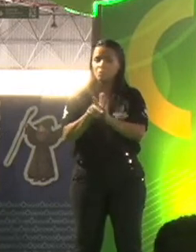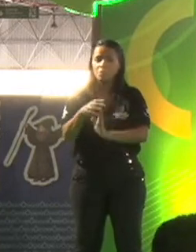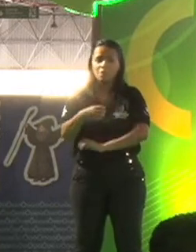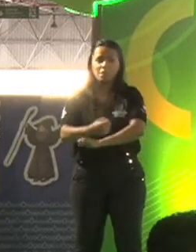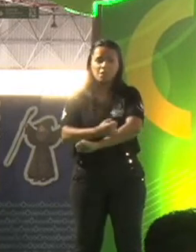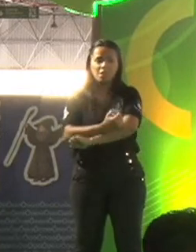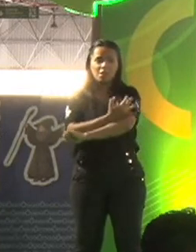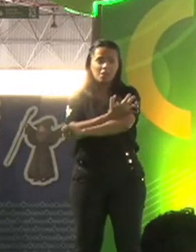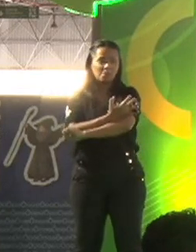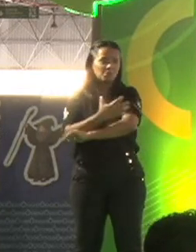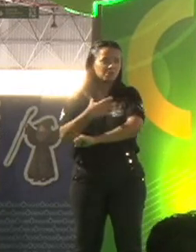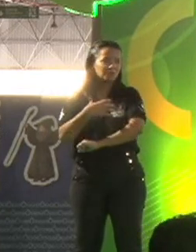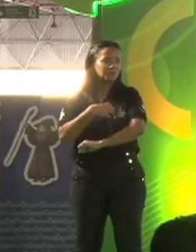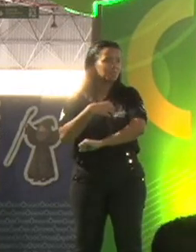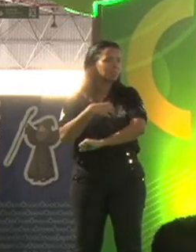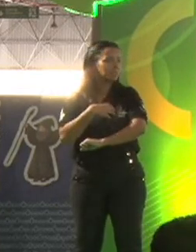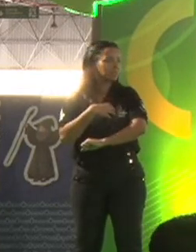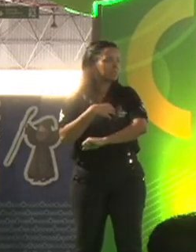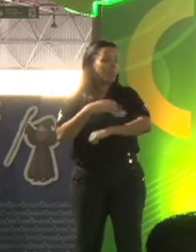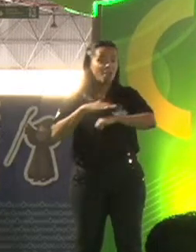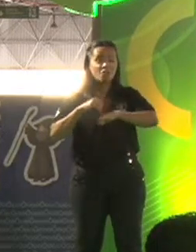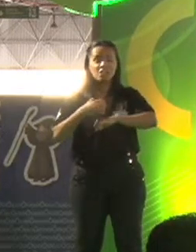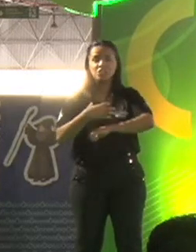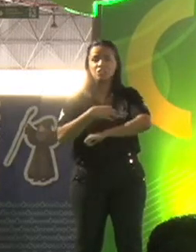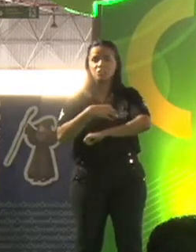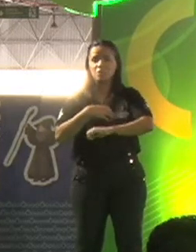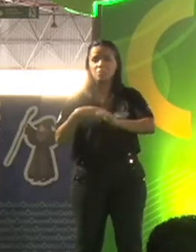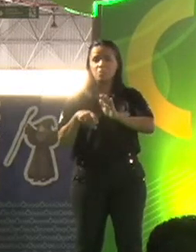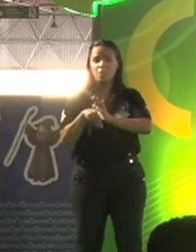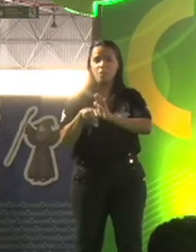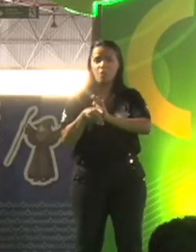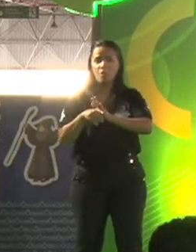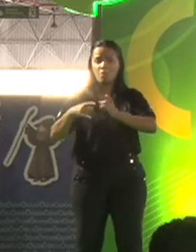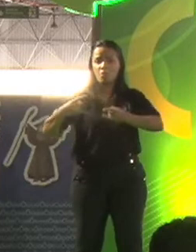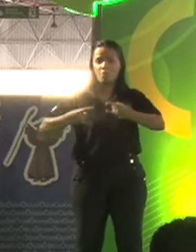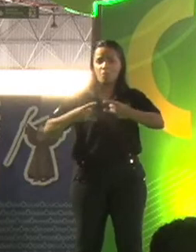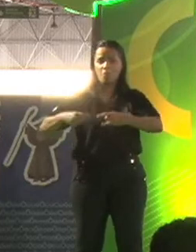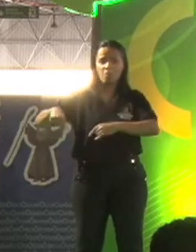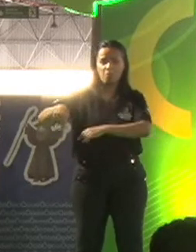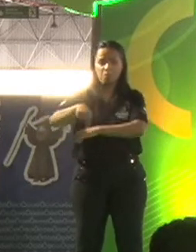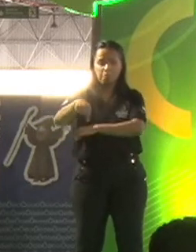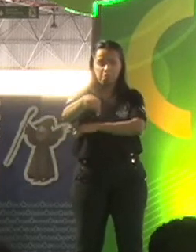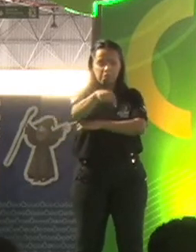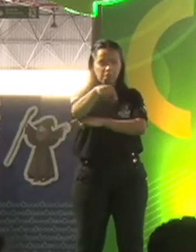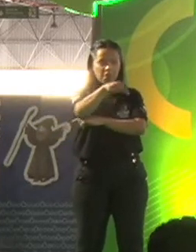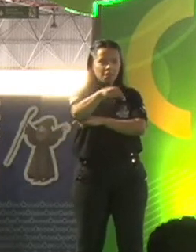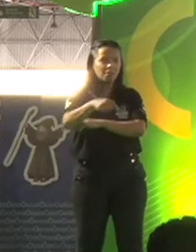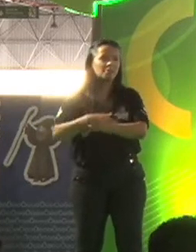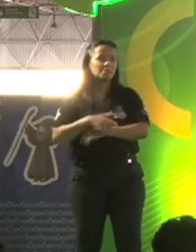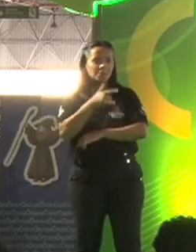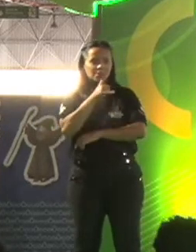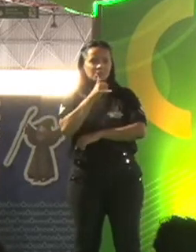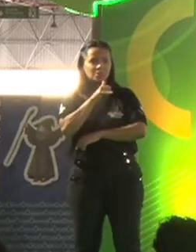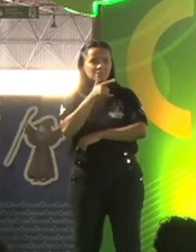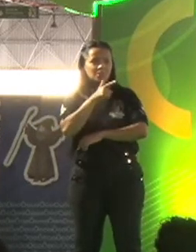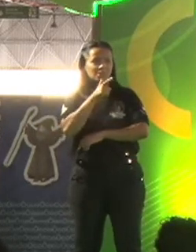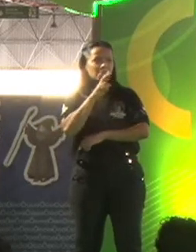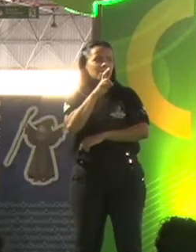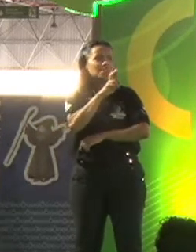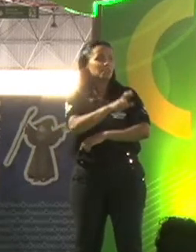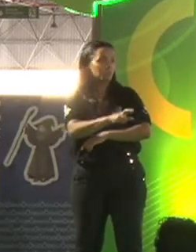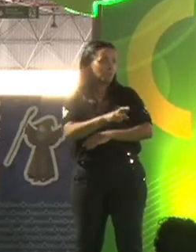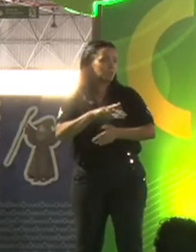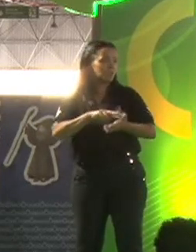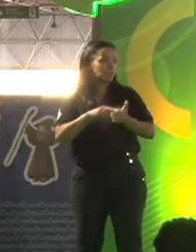ou melhor afetiva do robô ela foi desenvolvida justamente para ser uma solução nesse sentido e